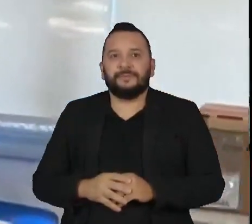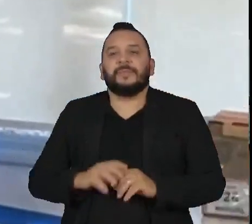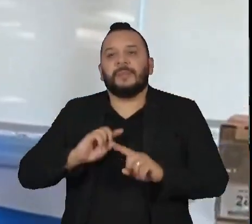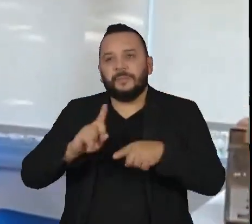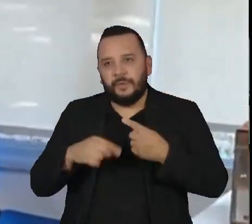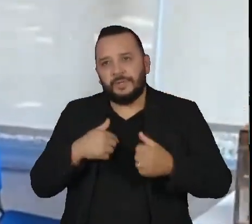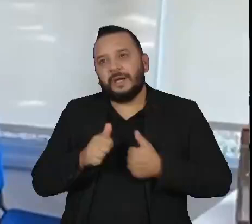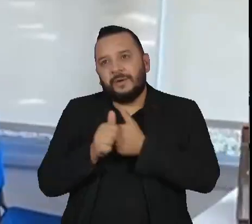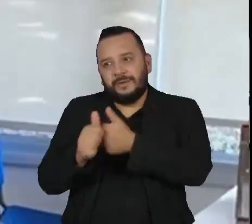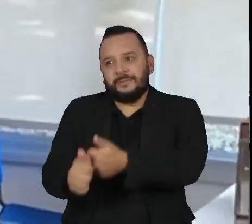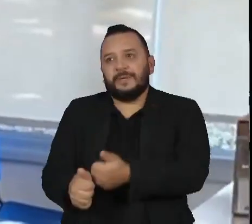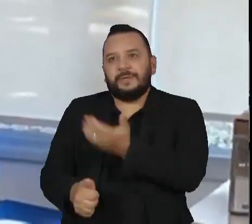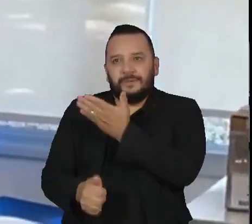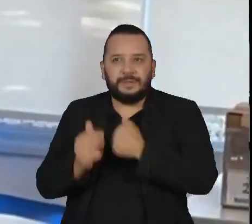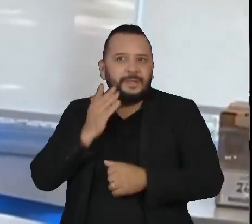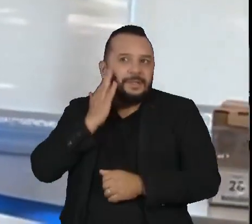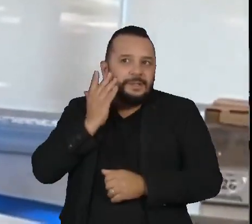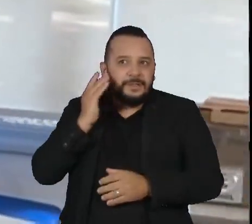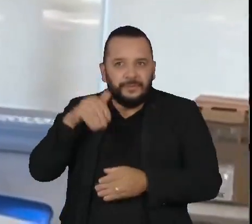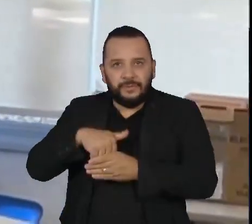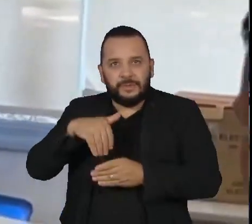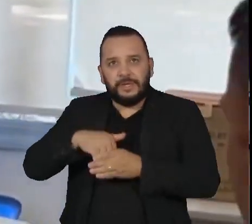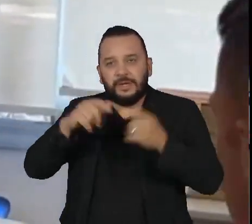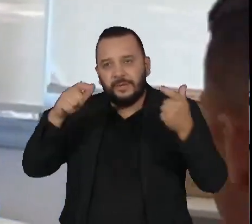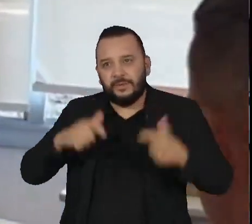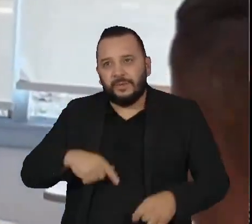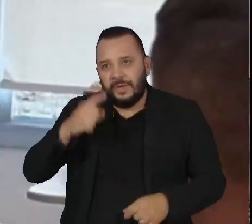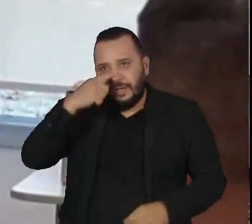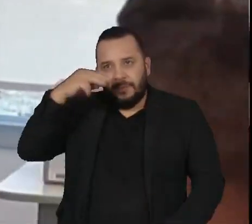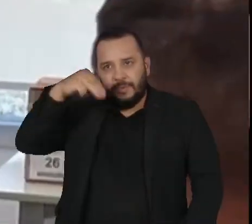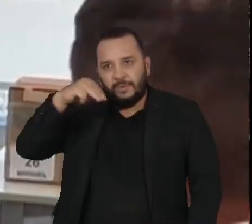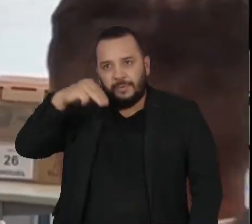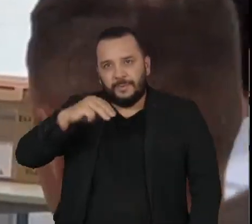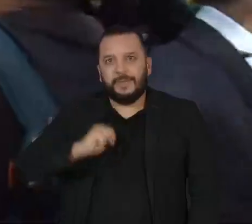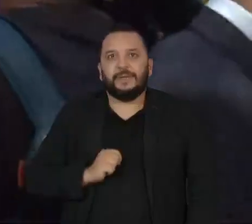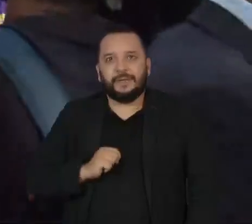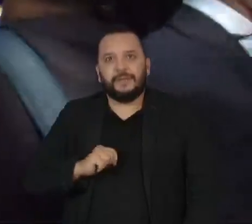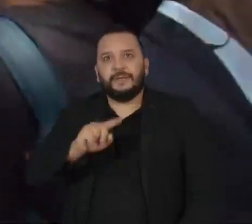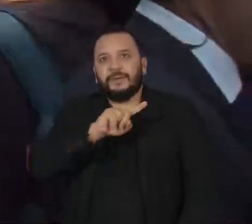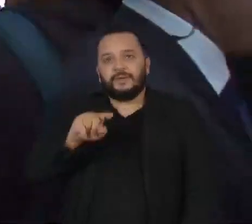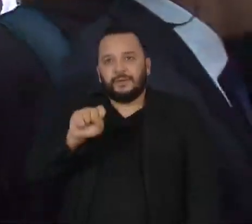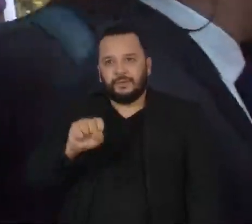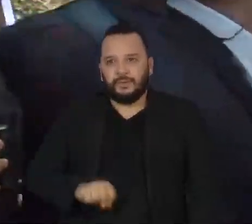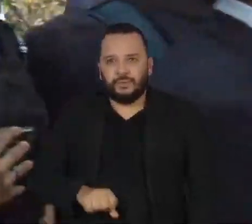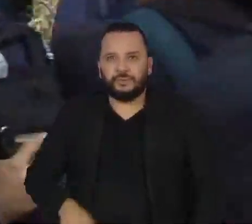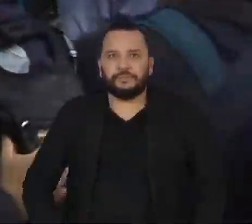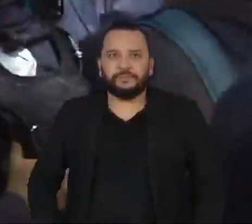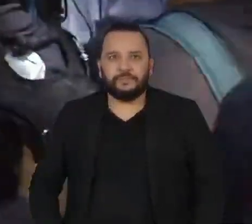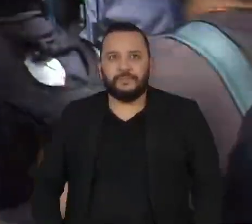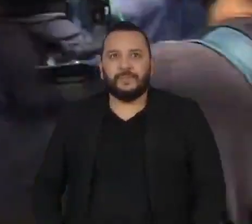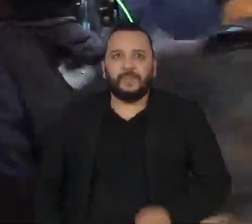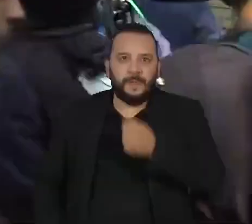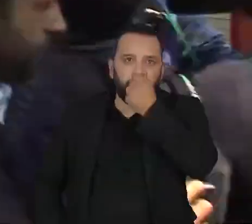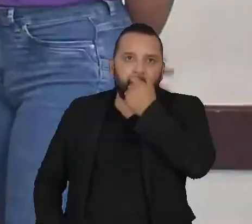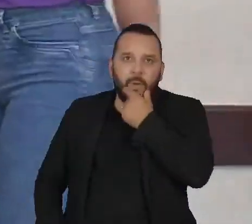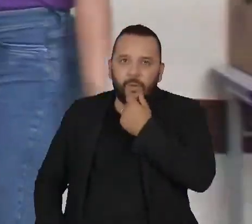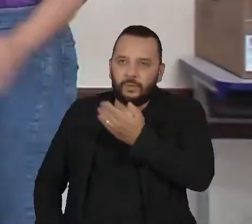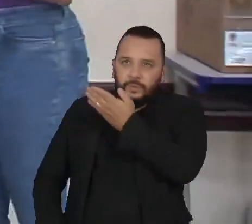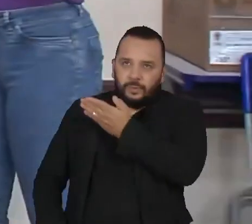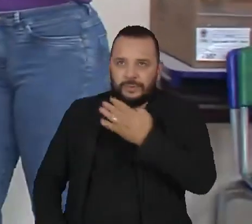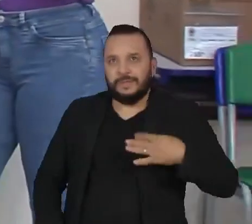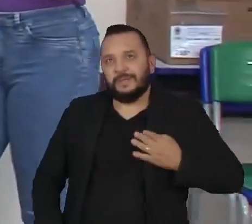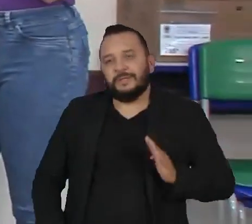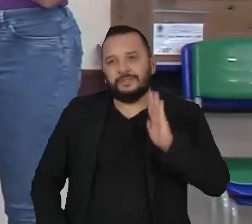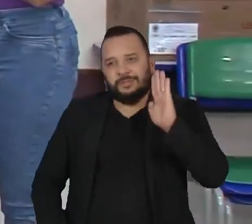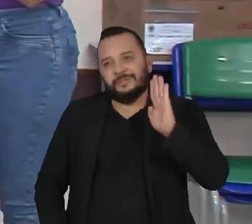de Freitas em sua sessão eleitoral no bairro do Morumbi também na zona sul o candidato à prefeitura pelo pessol Guilherme